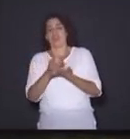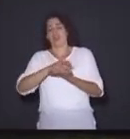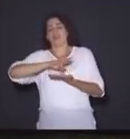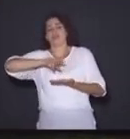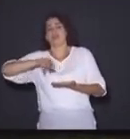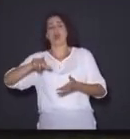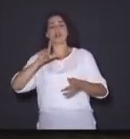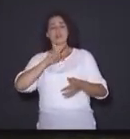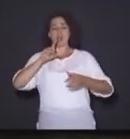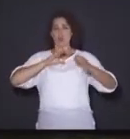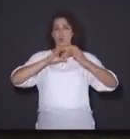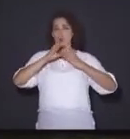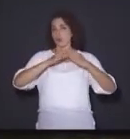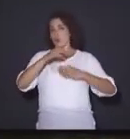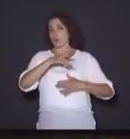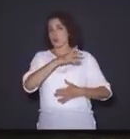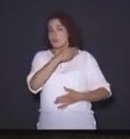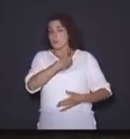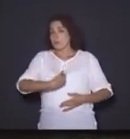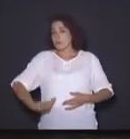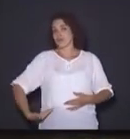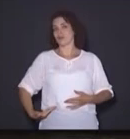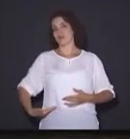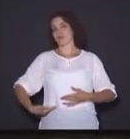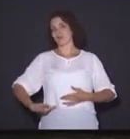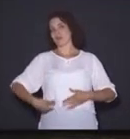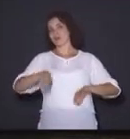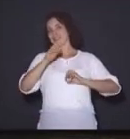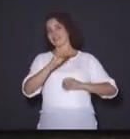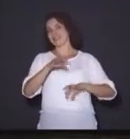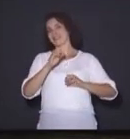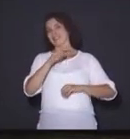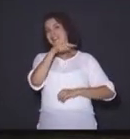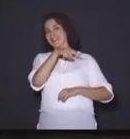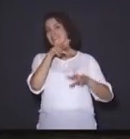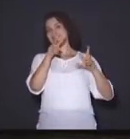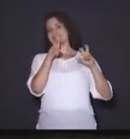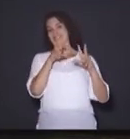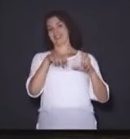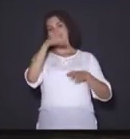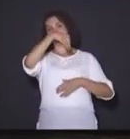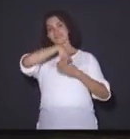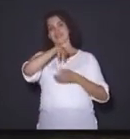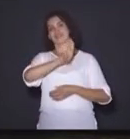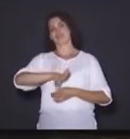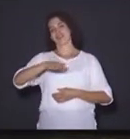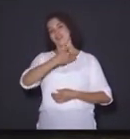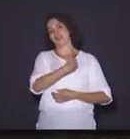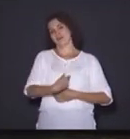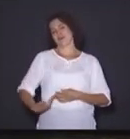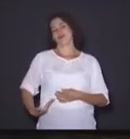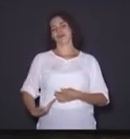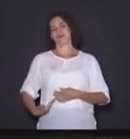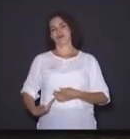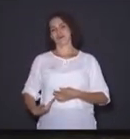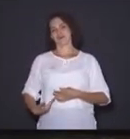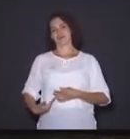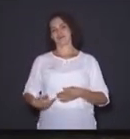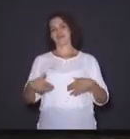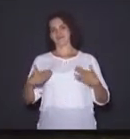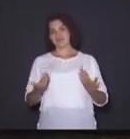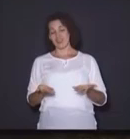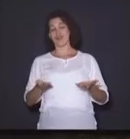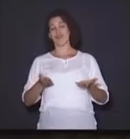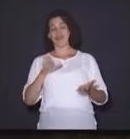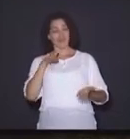concursos públicos inclusive para trabalhar com a temática aos poucos nas universidades públicas e o que faz isso acontecer e ainda